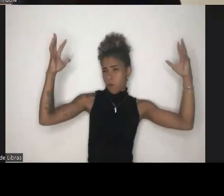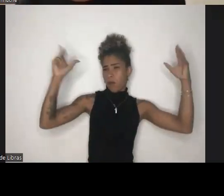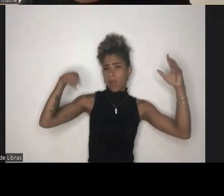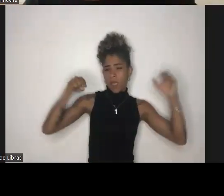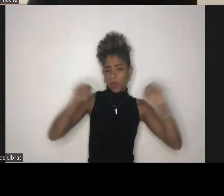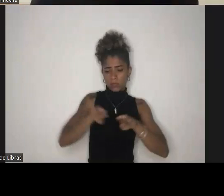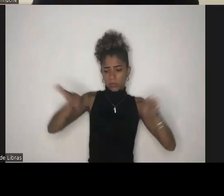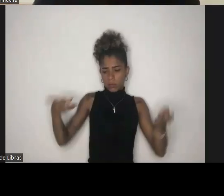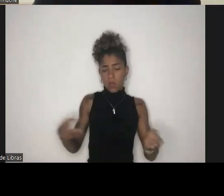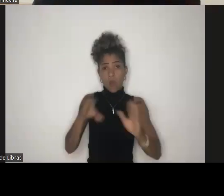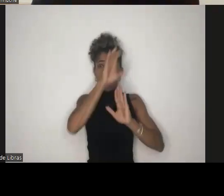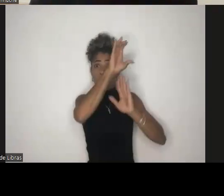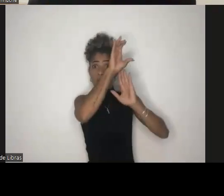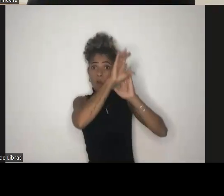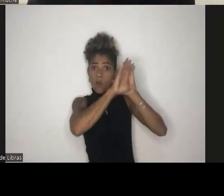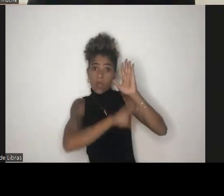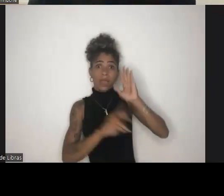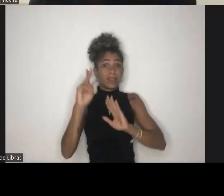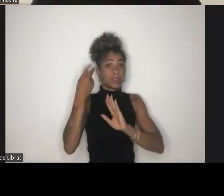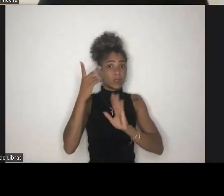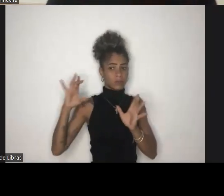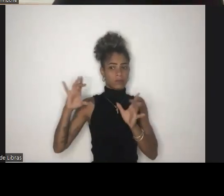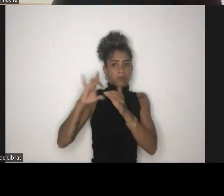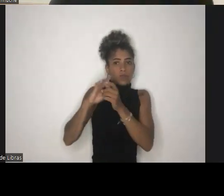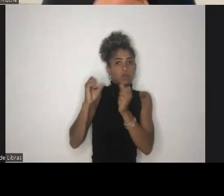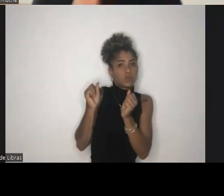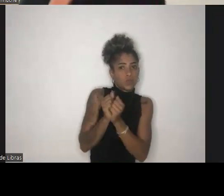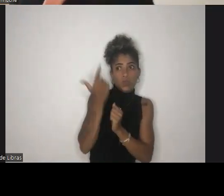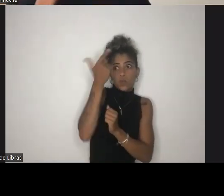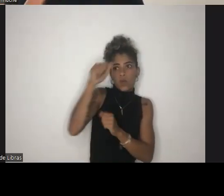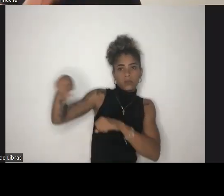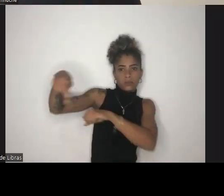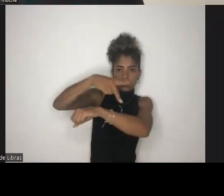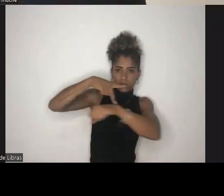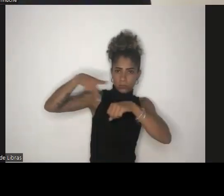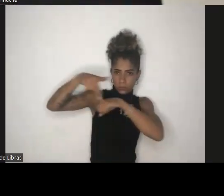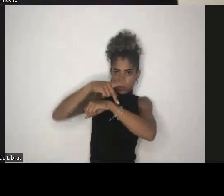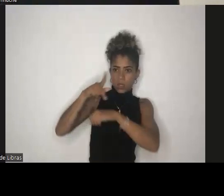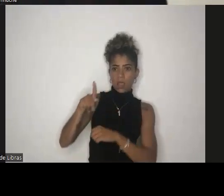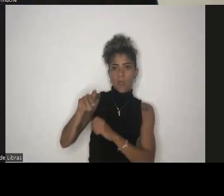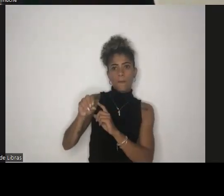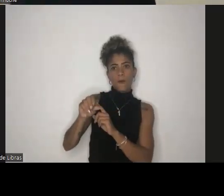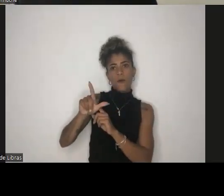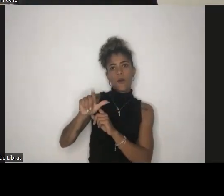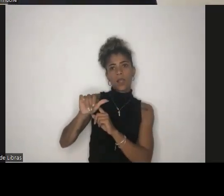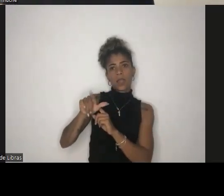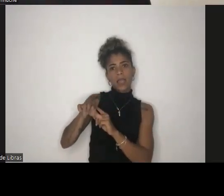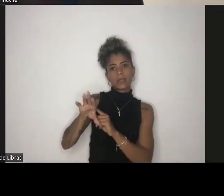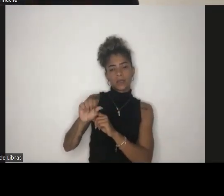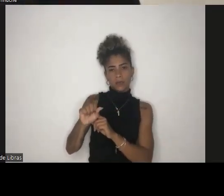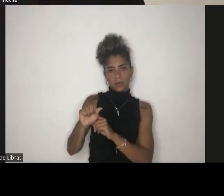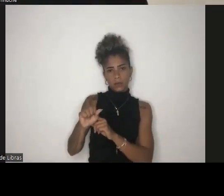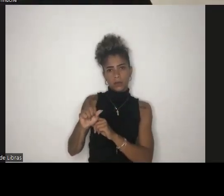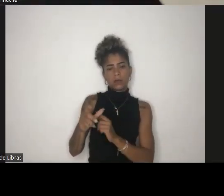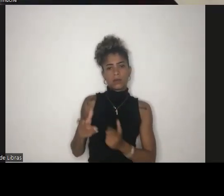uma parte conceitual histórica inspirada na Polinésia e depois Desses desse dessa longa